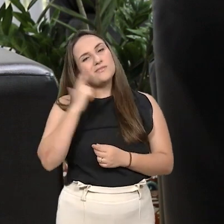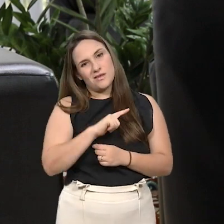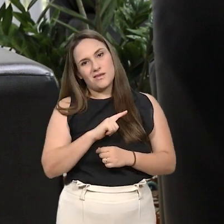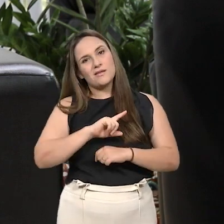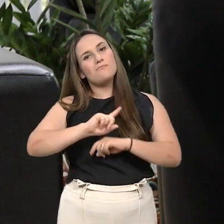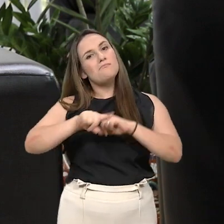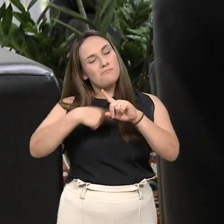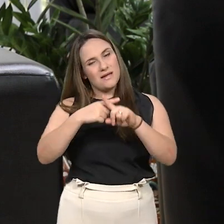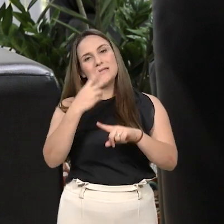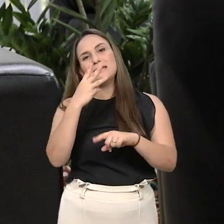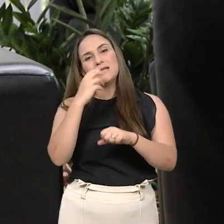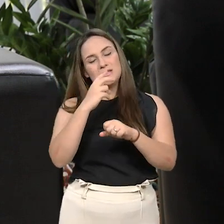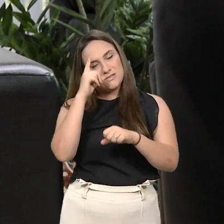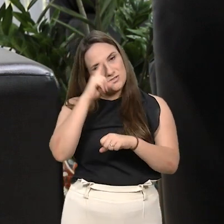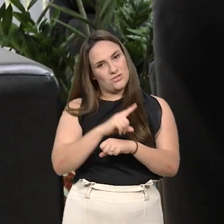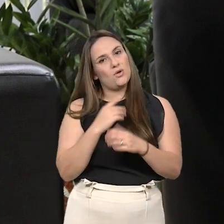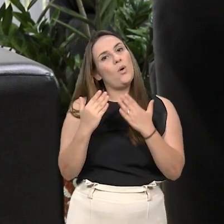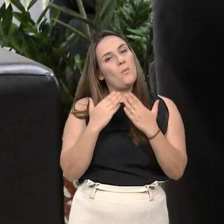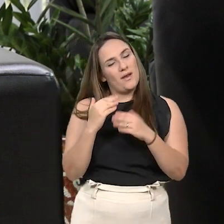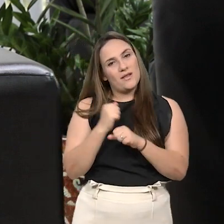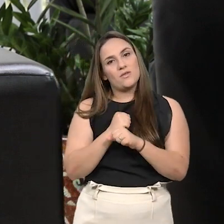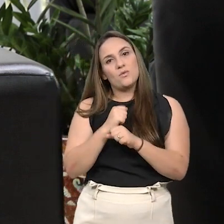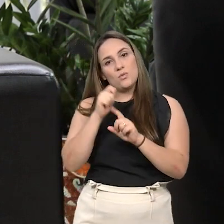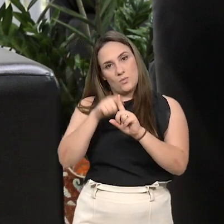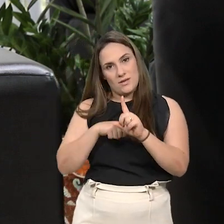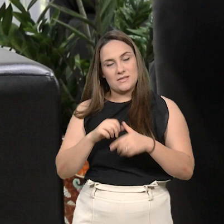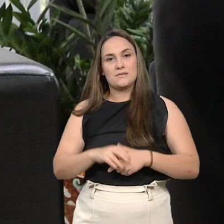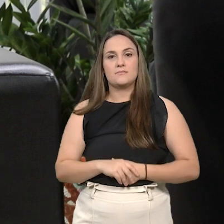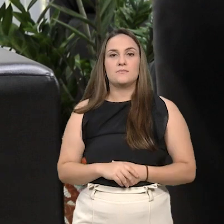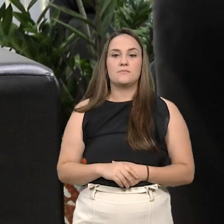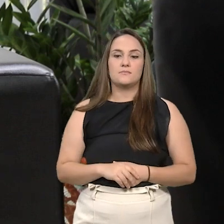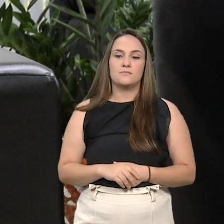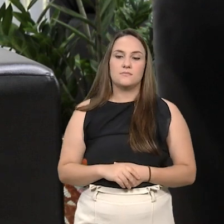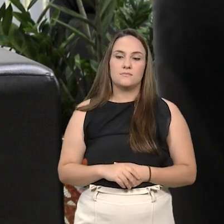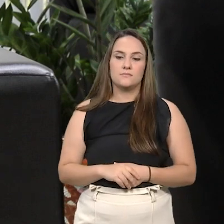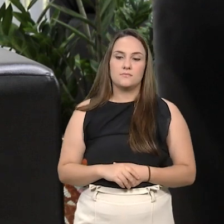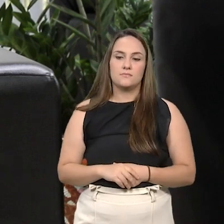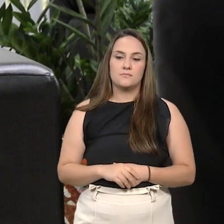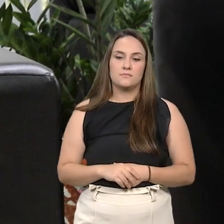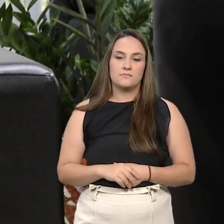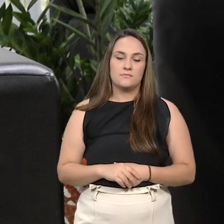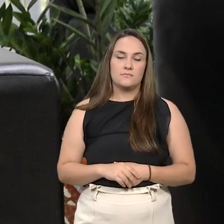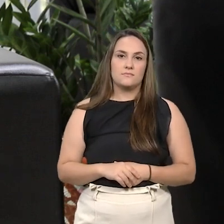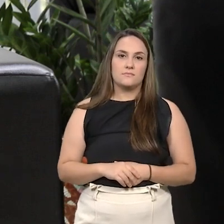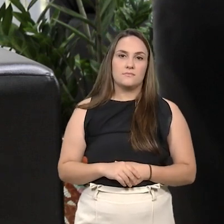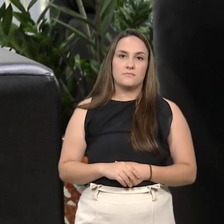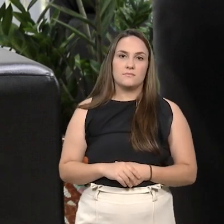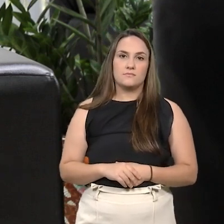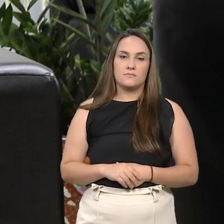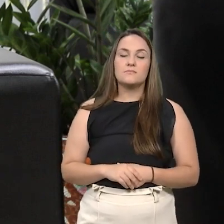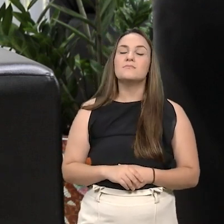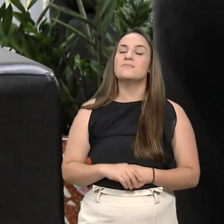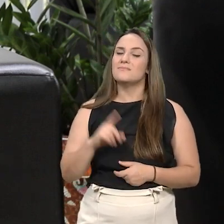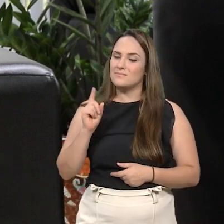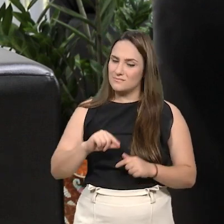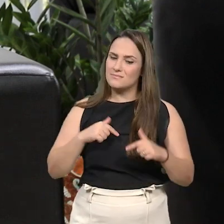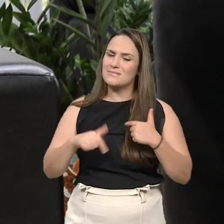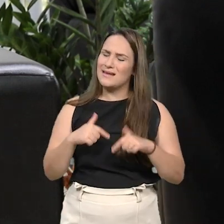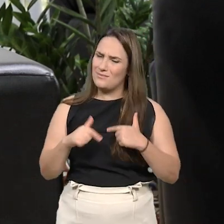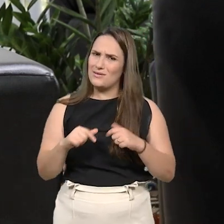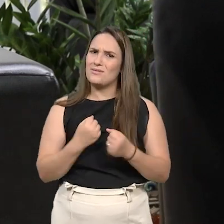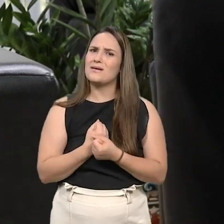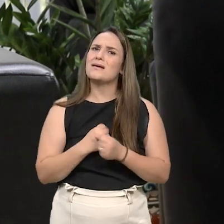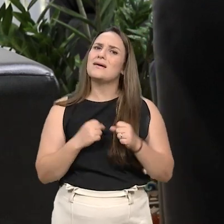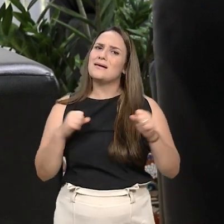dias do mês. Então, se você pegar 3 dias úteis, lembrando que nós vamos ter aí os finais de semana, isso é um trabalho